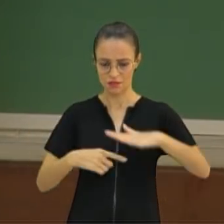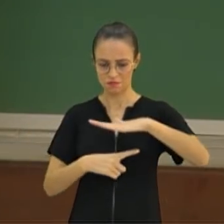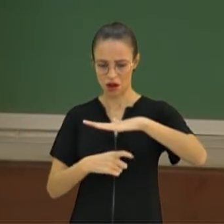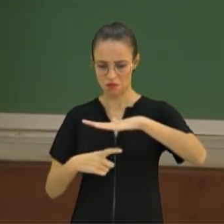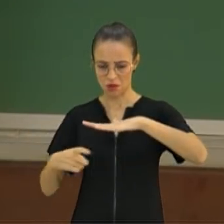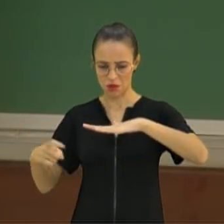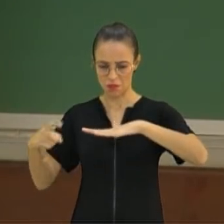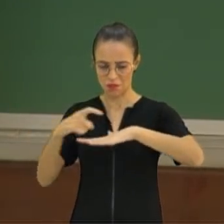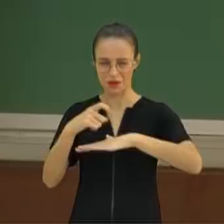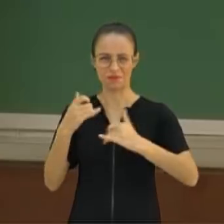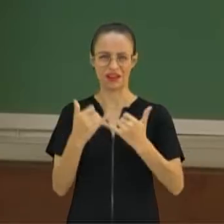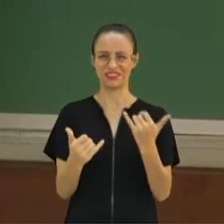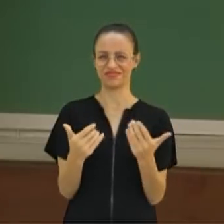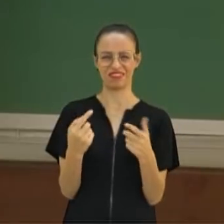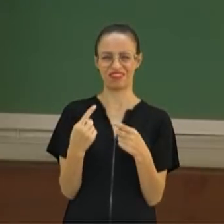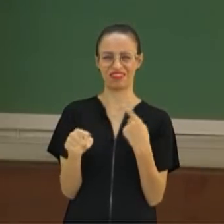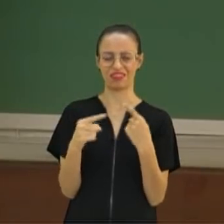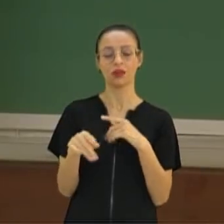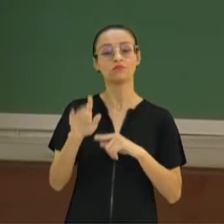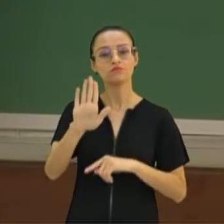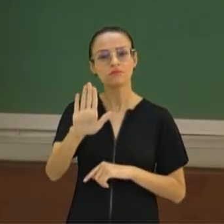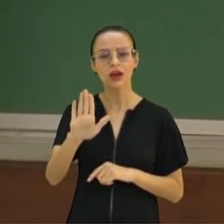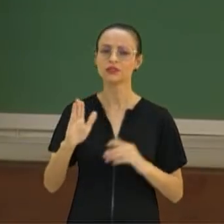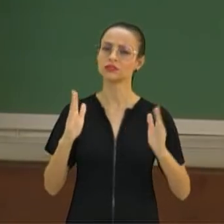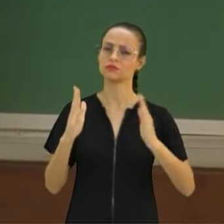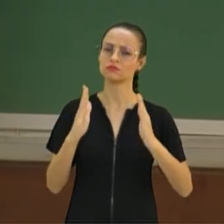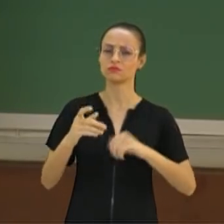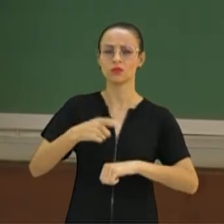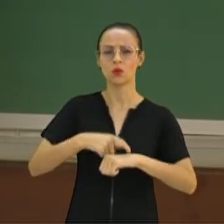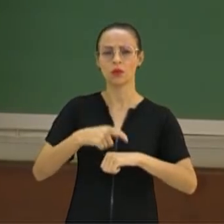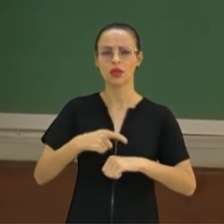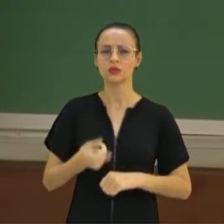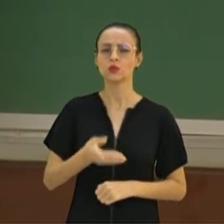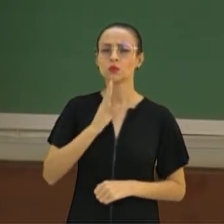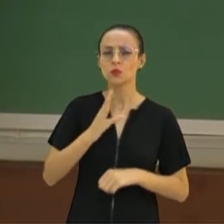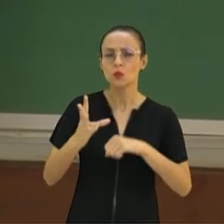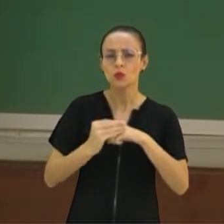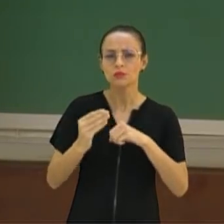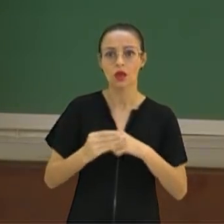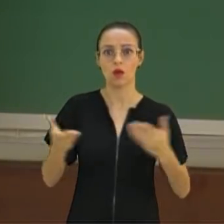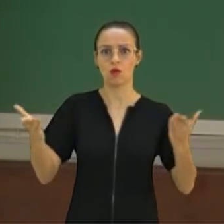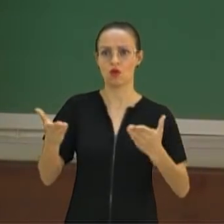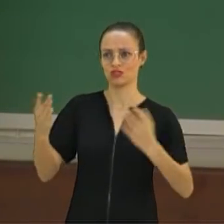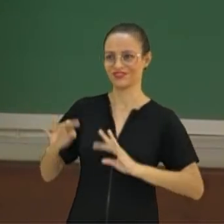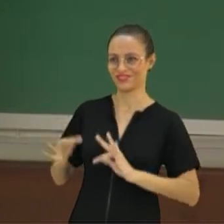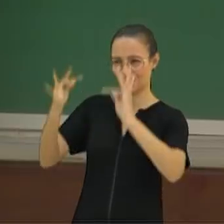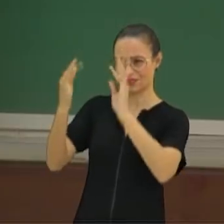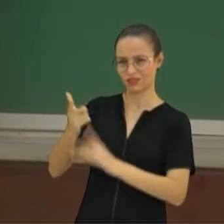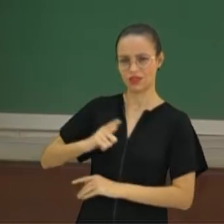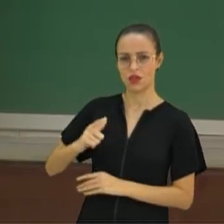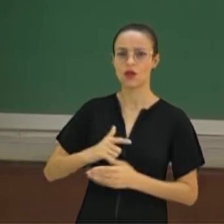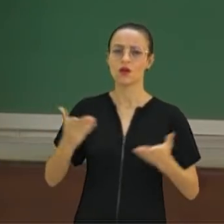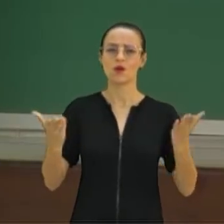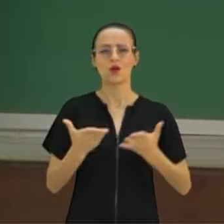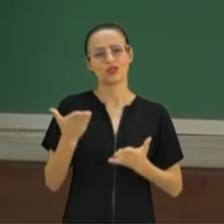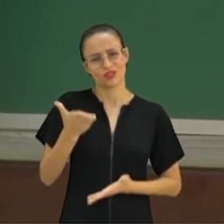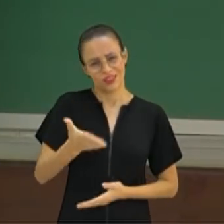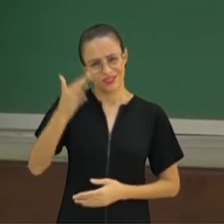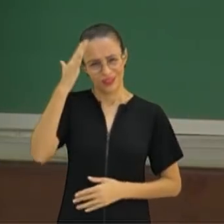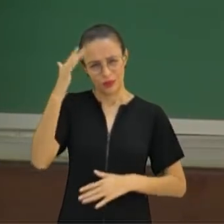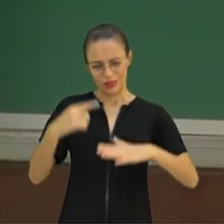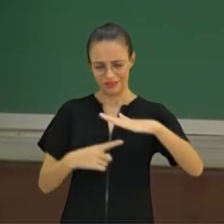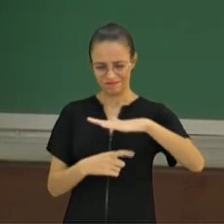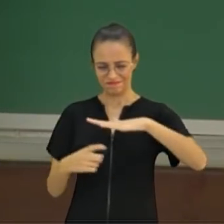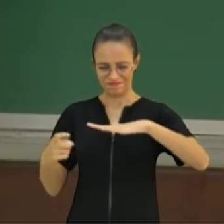forma, mas é o que se tinha de conhecimento no momento. Não existiam elementos como hoje. Hoje a gente considera ela